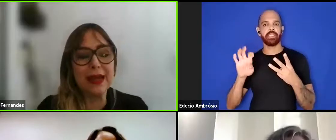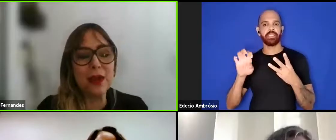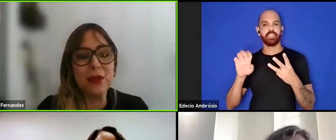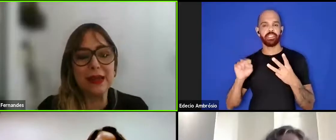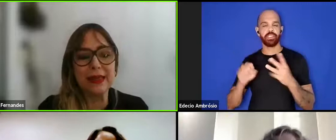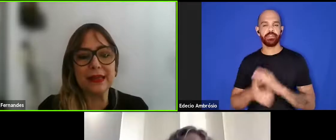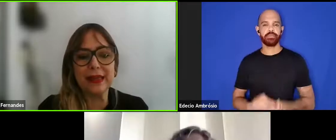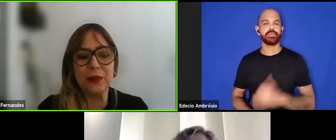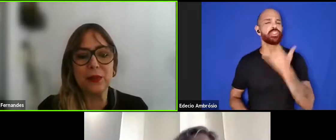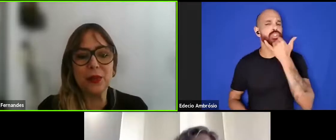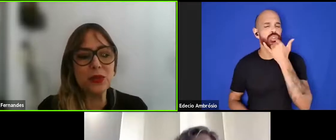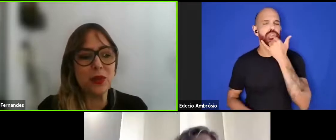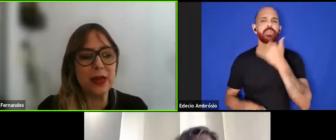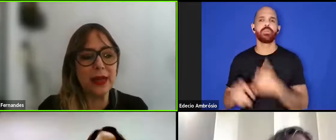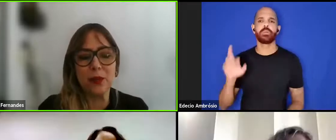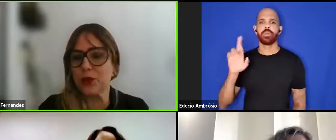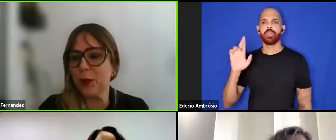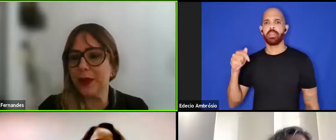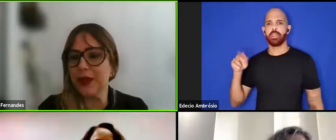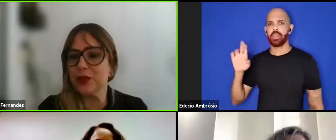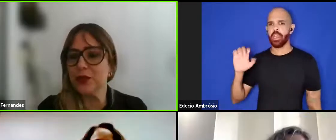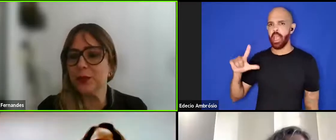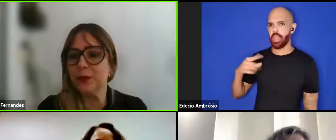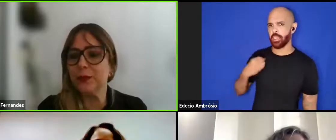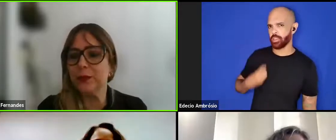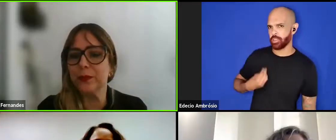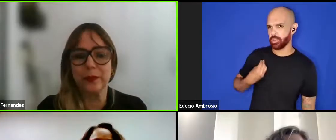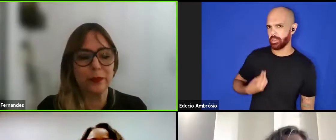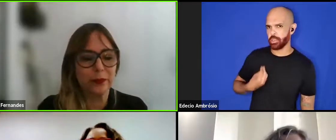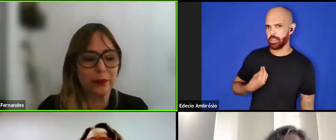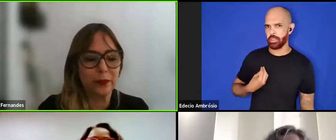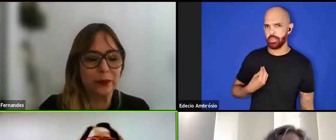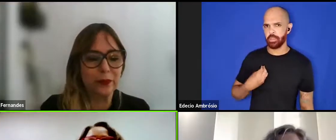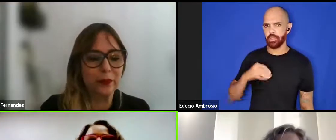Desculpa, Raquel, ela está aqui conosco? Raquel e João Aprijo?